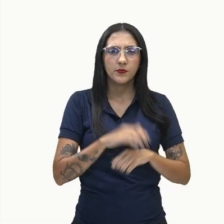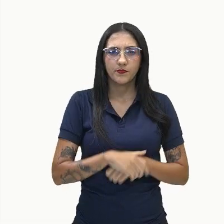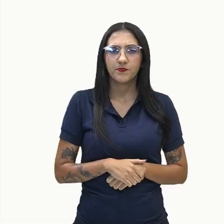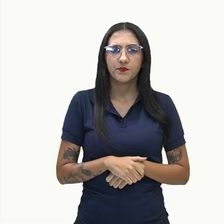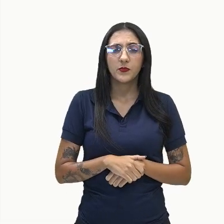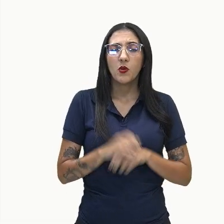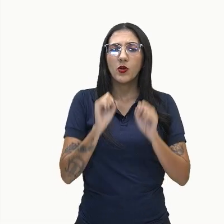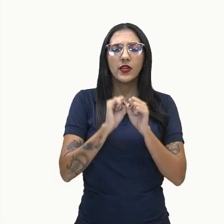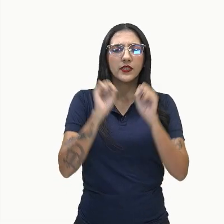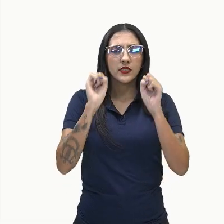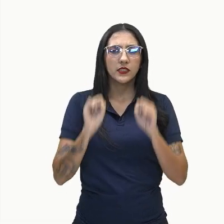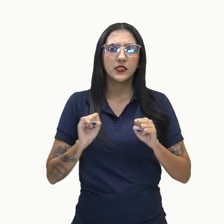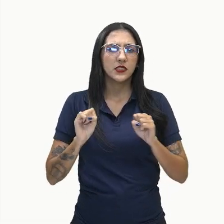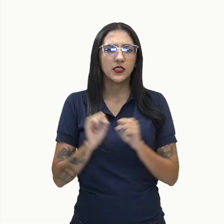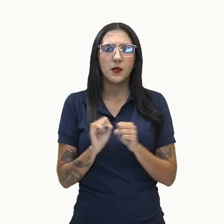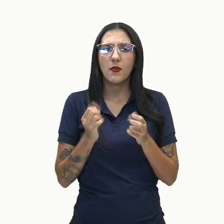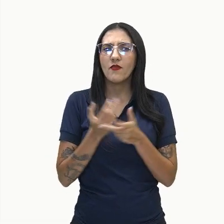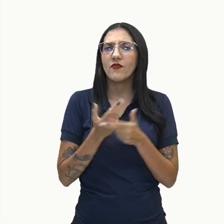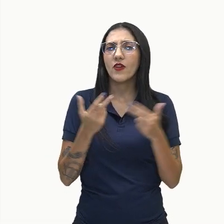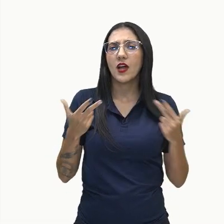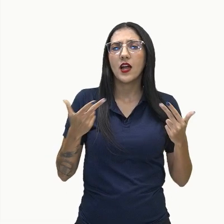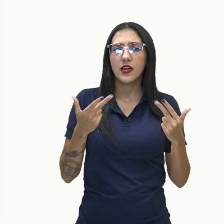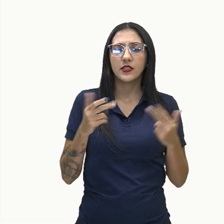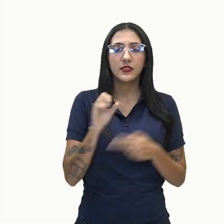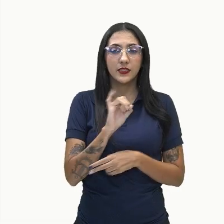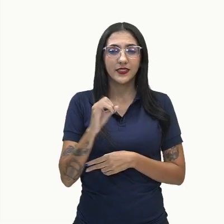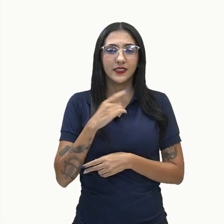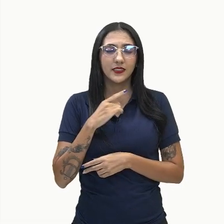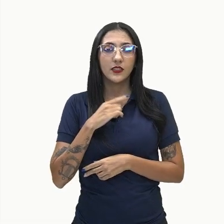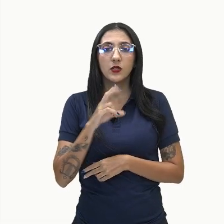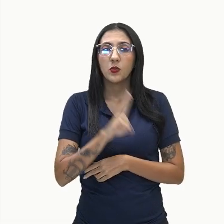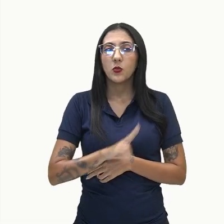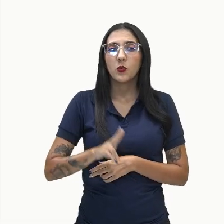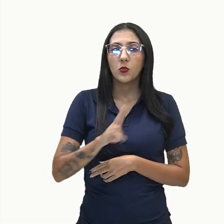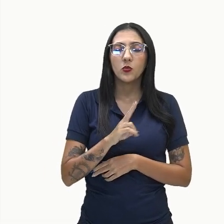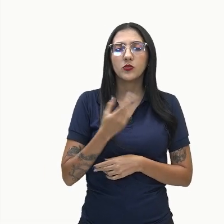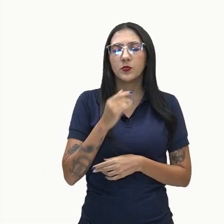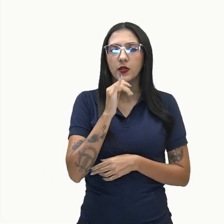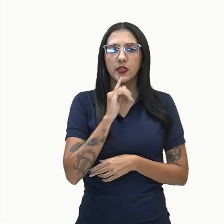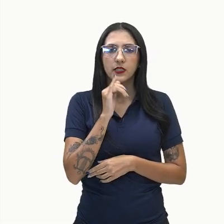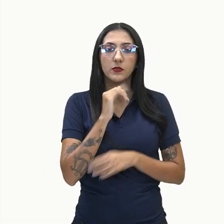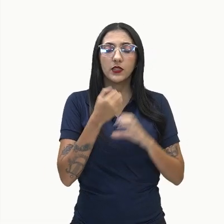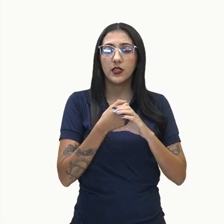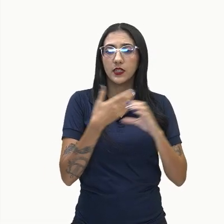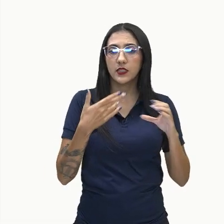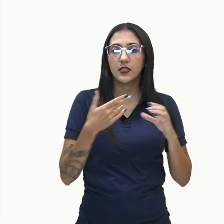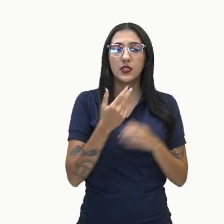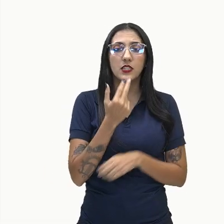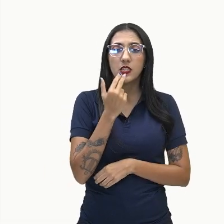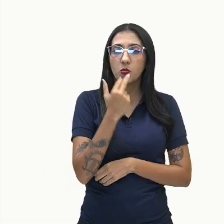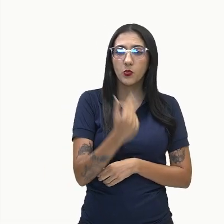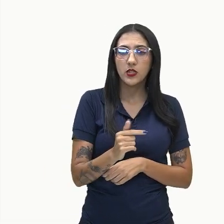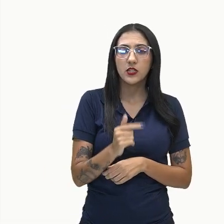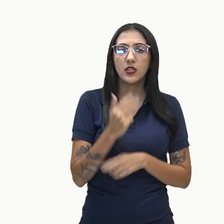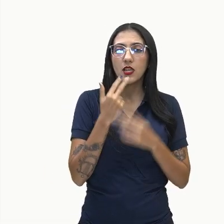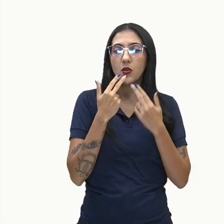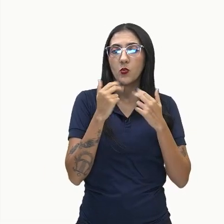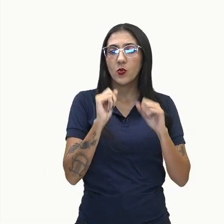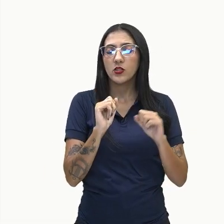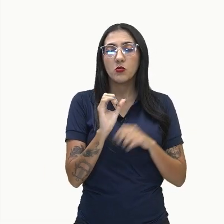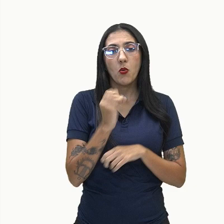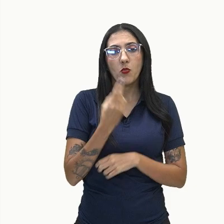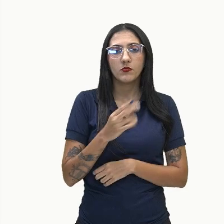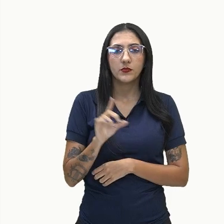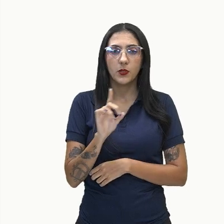sistema de signos. Esses signos podem ser linguísticos ou não. Então, a